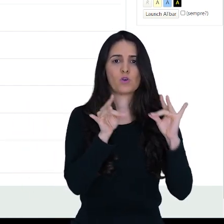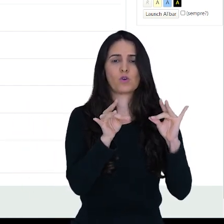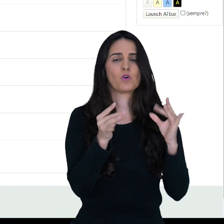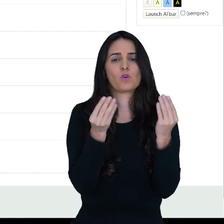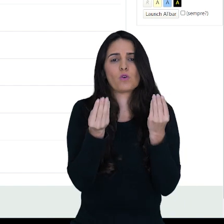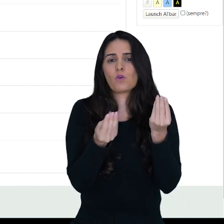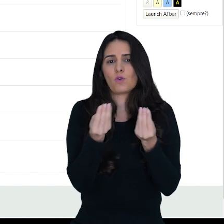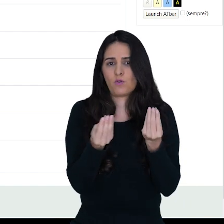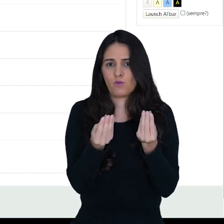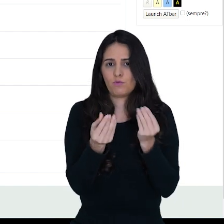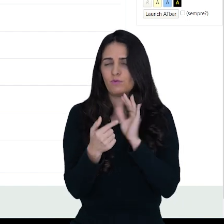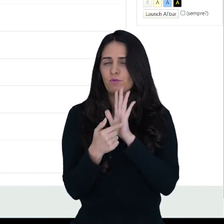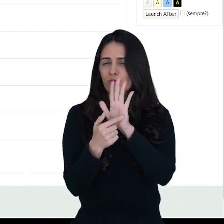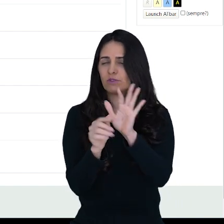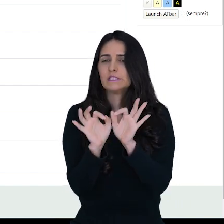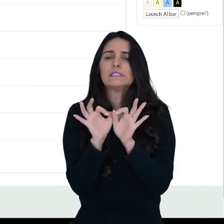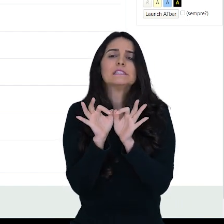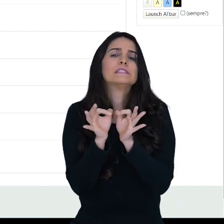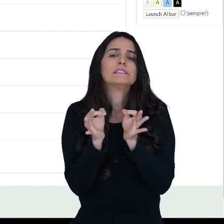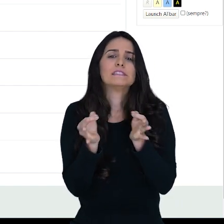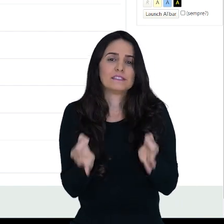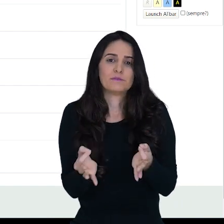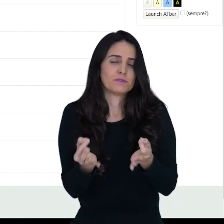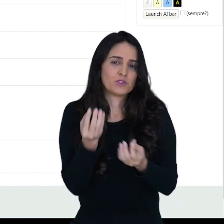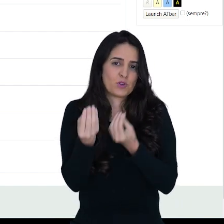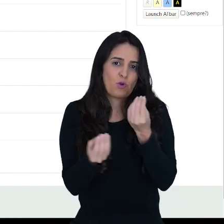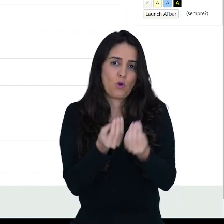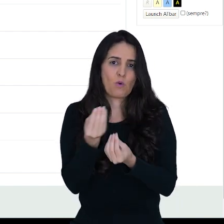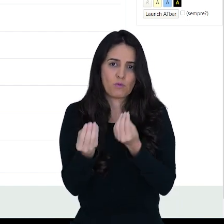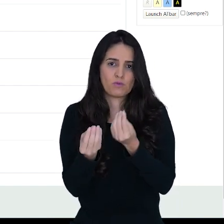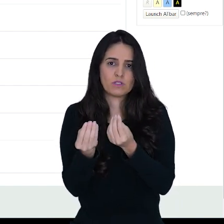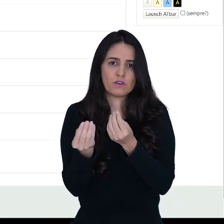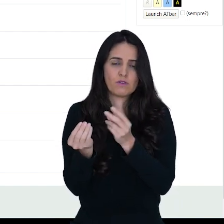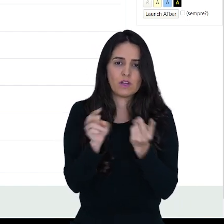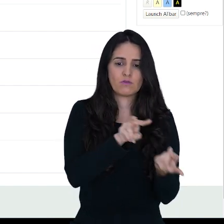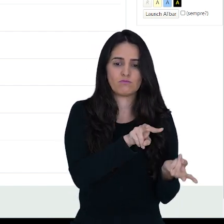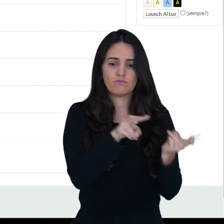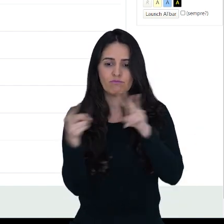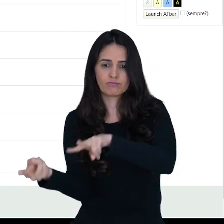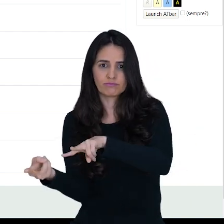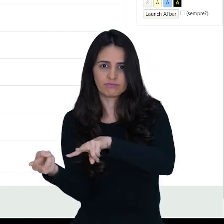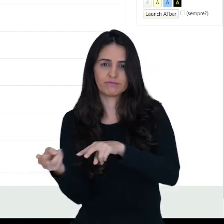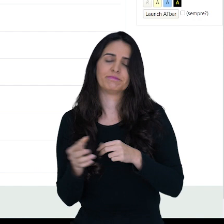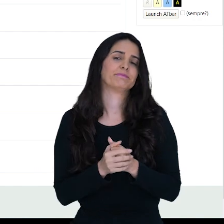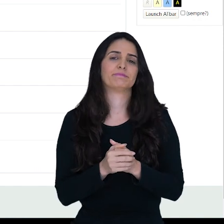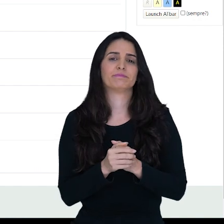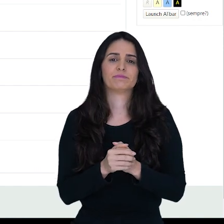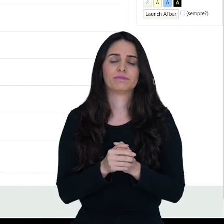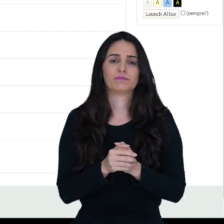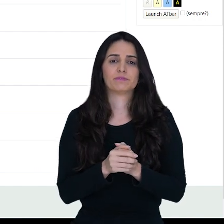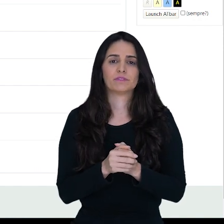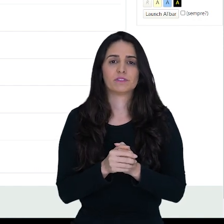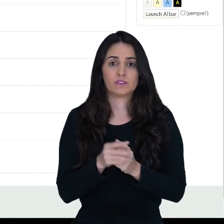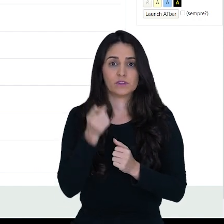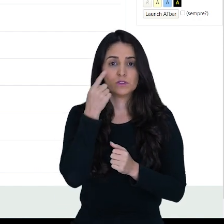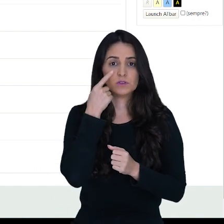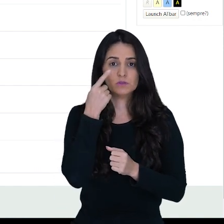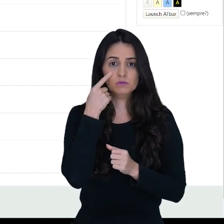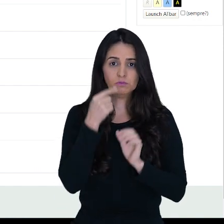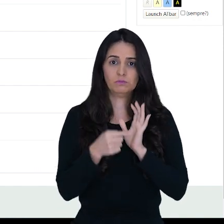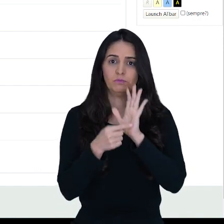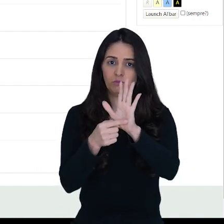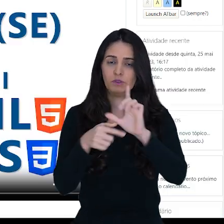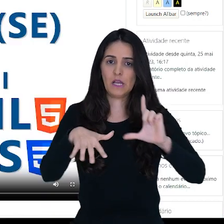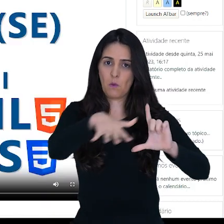isso quero te mostrar hoje o jeito mais simples de fazer isso nós vamos importar aqui